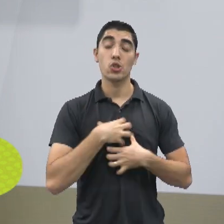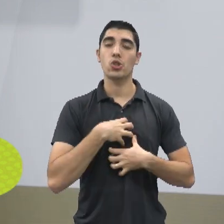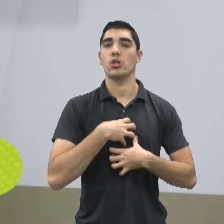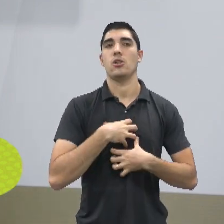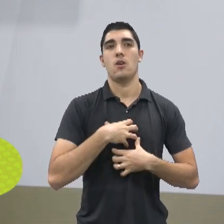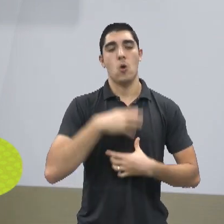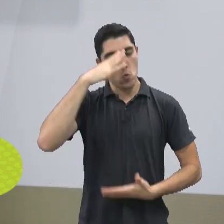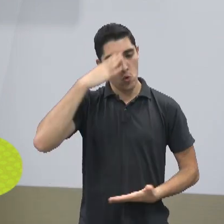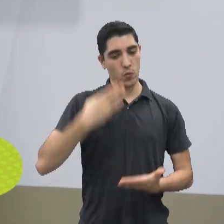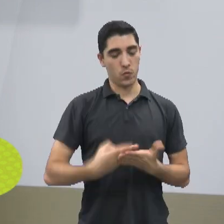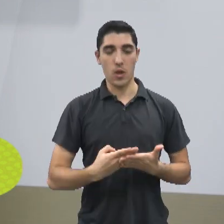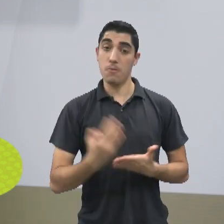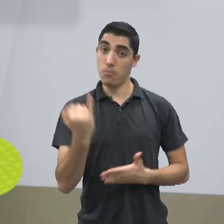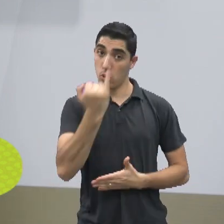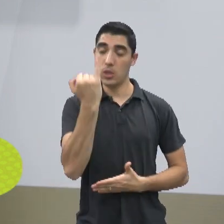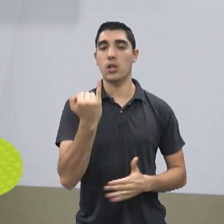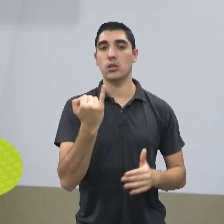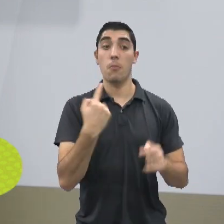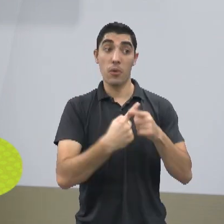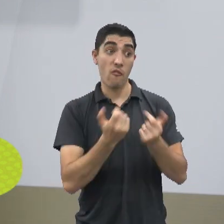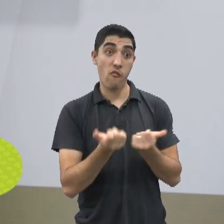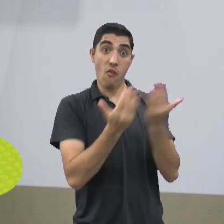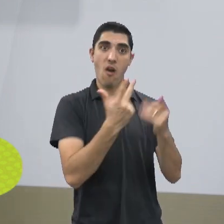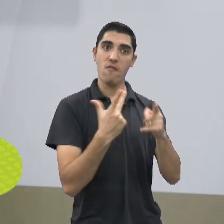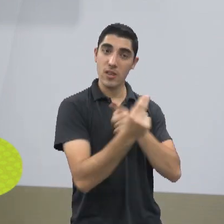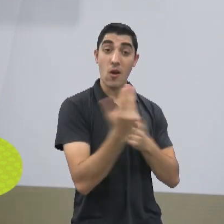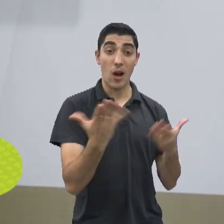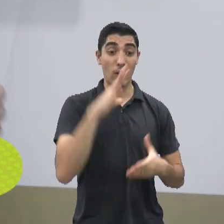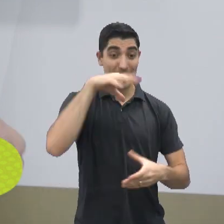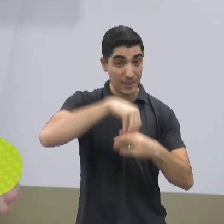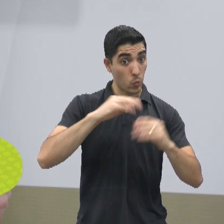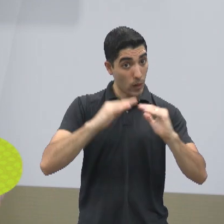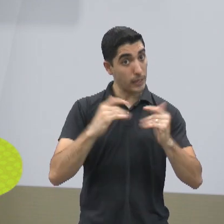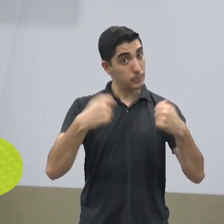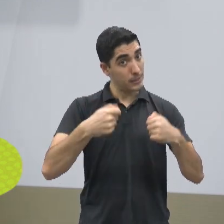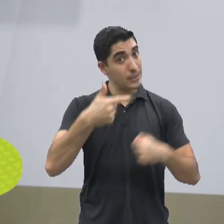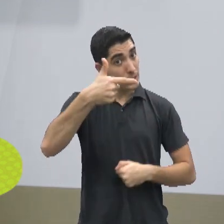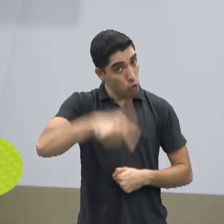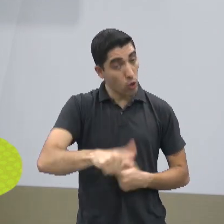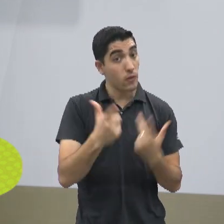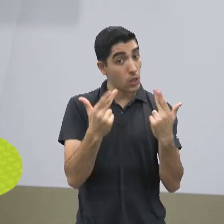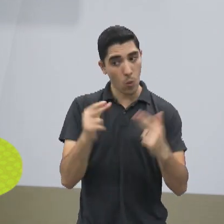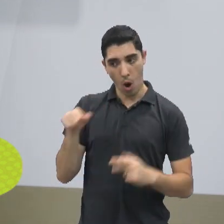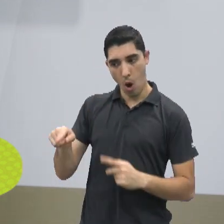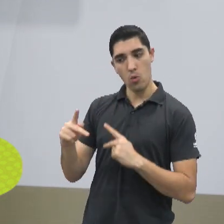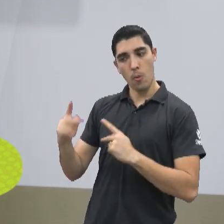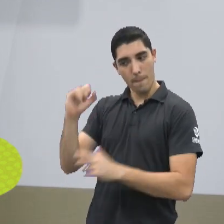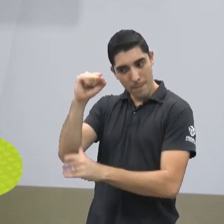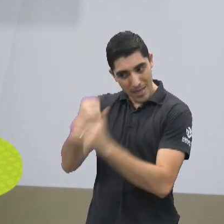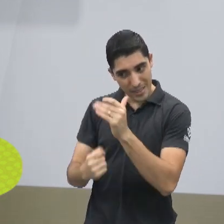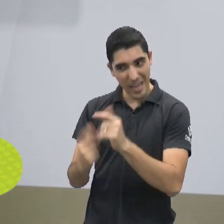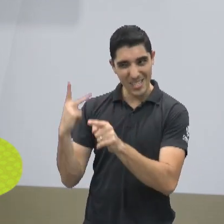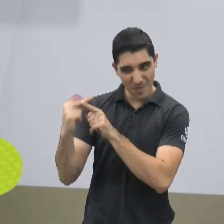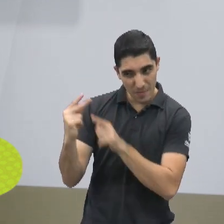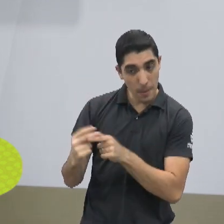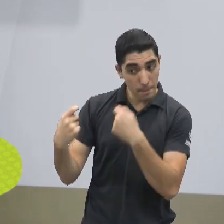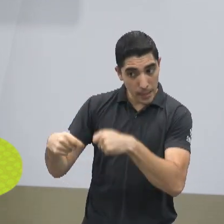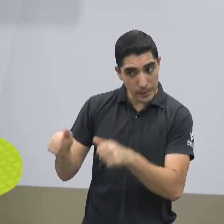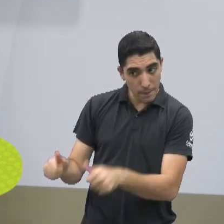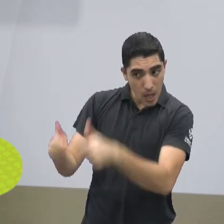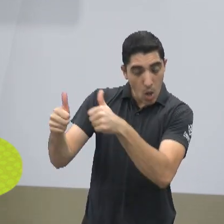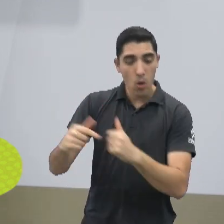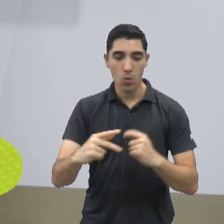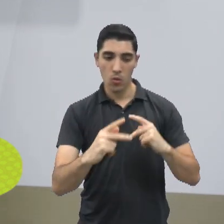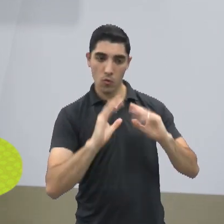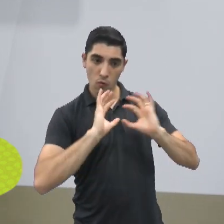casa, agora volta novamente a jogar nos domínios e precisa, igual o São José no basquete, no vôlei também precisa recuperar essa confiança,